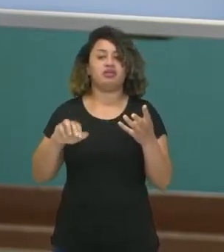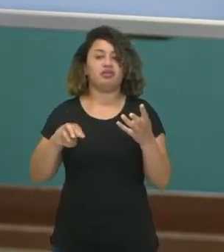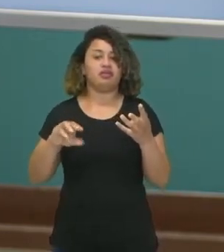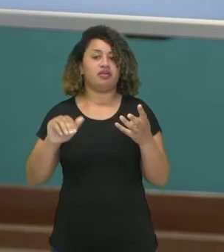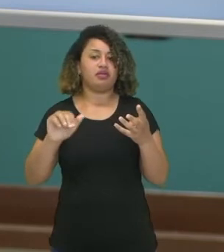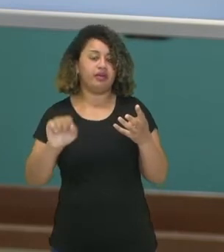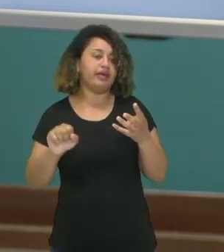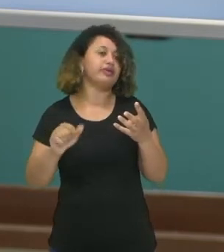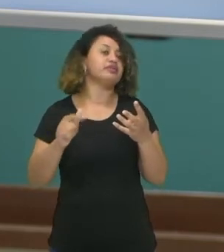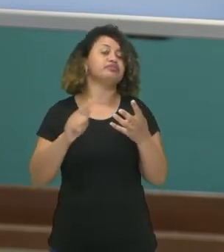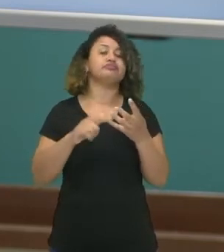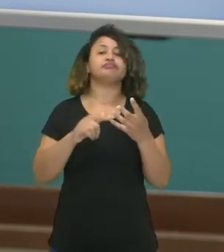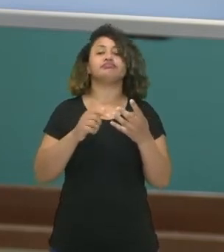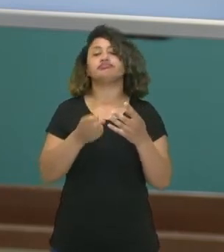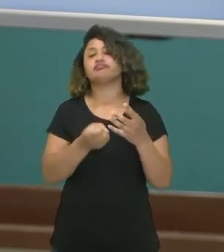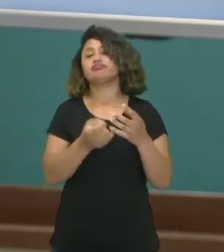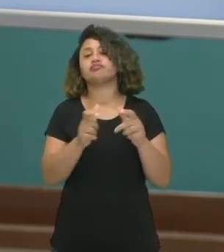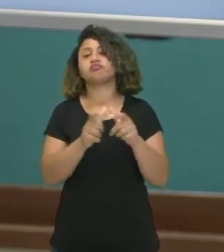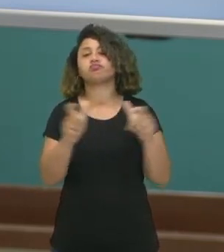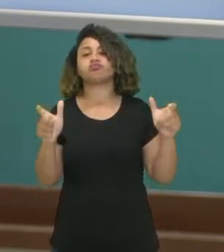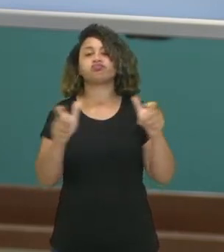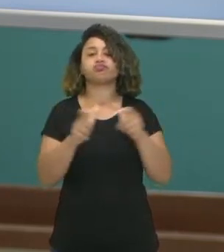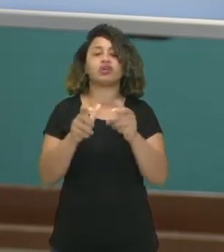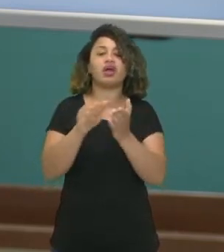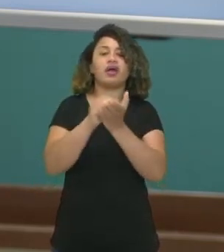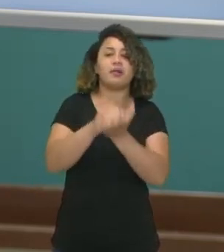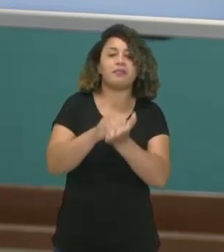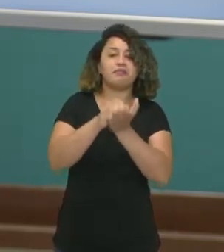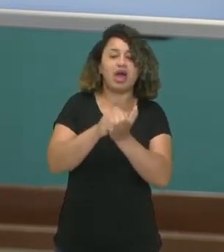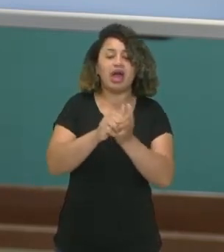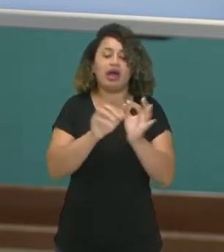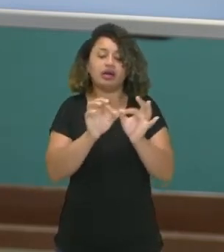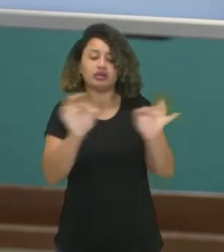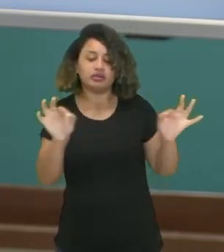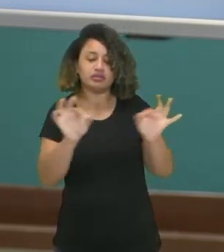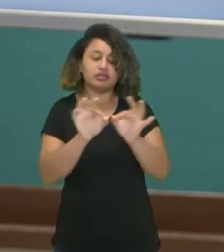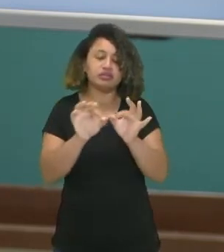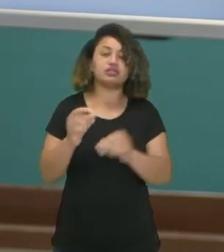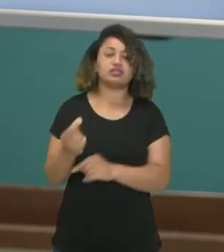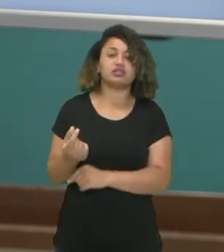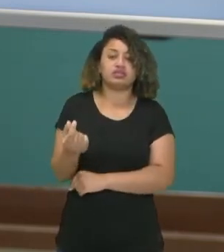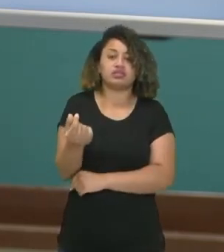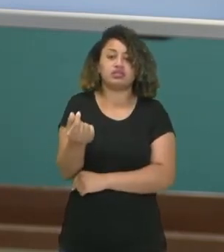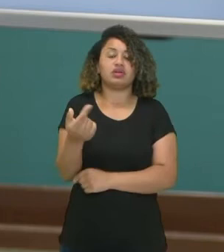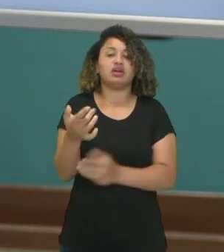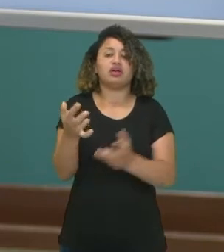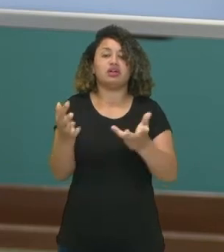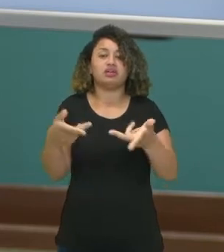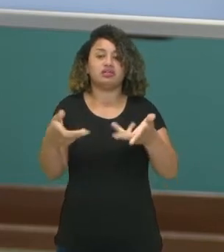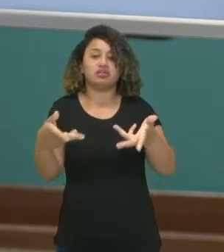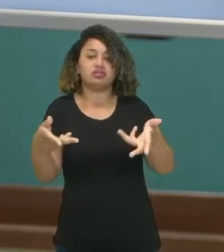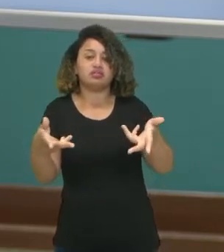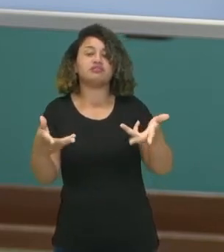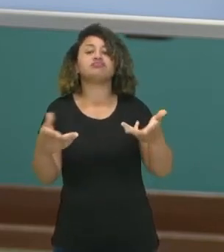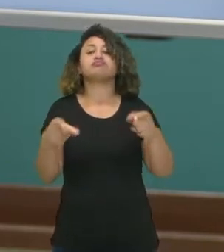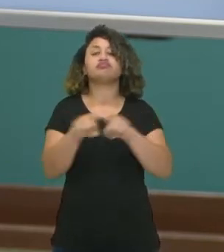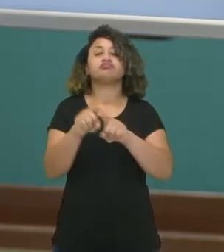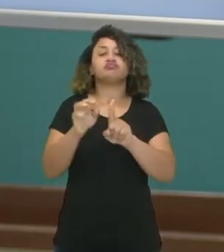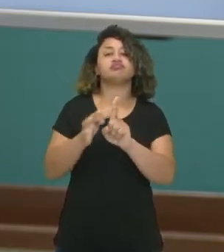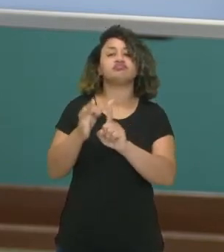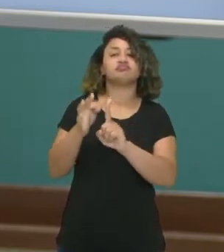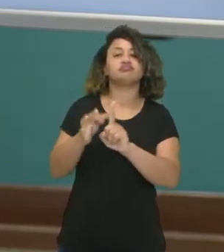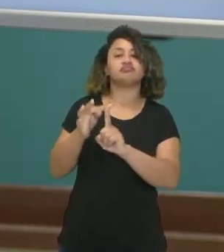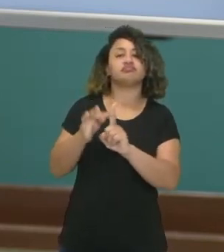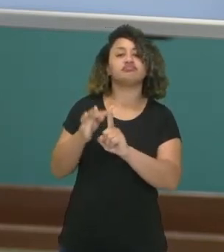Então, volume, massa, comprimento, dinheiro, velocidade,